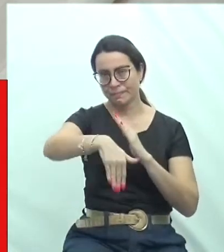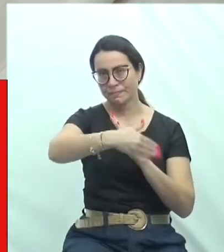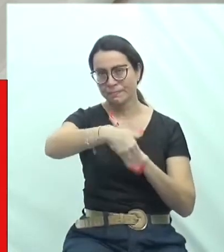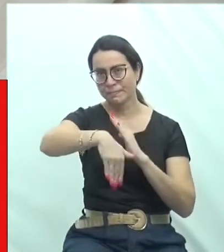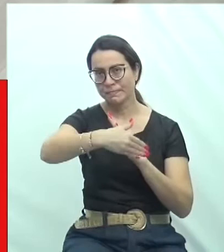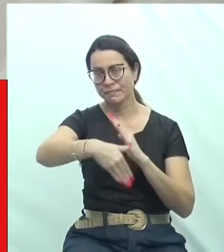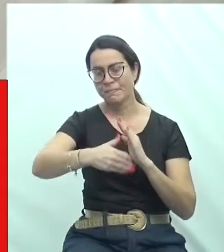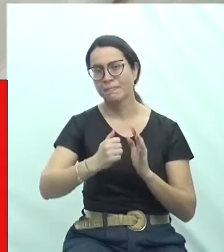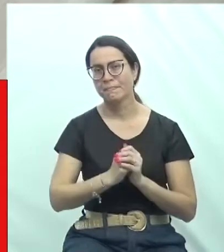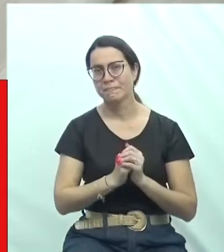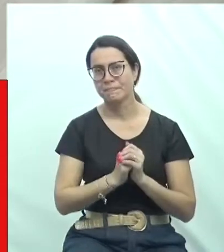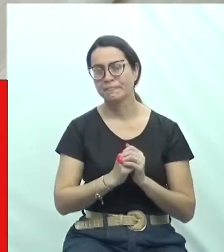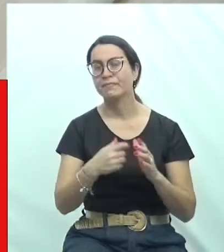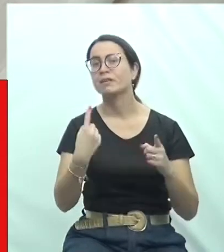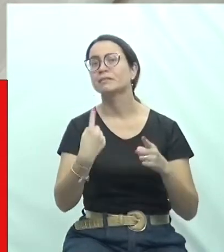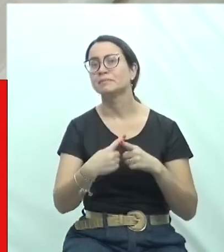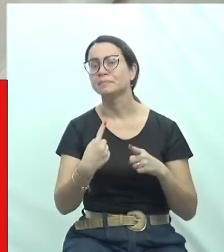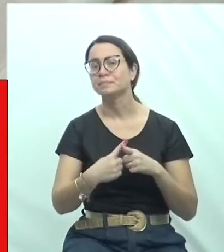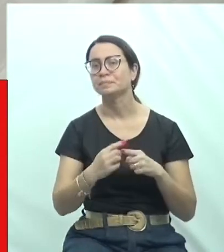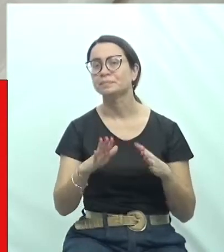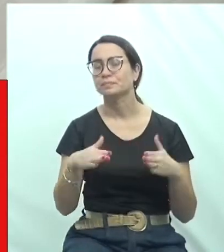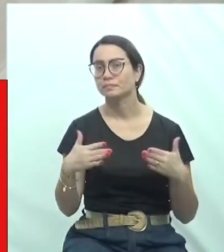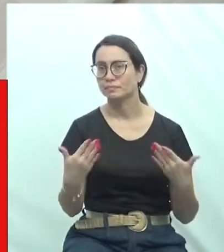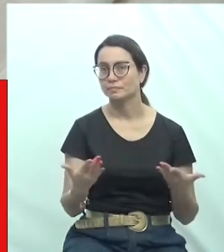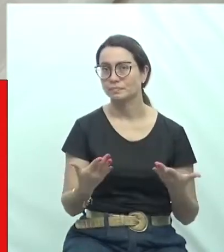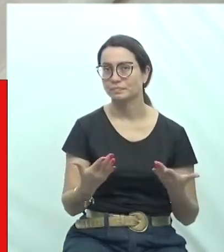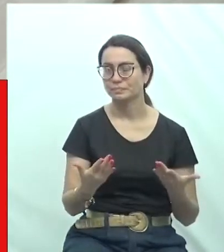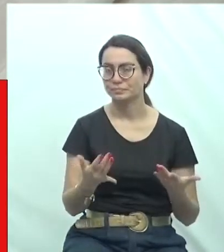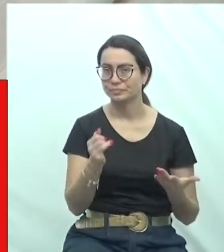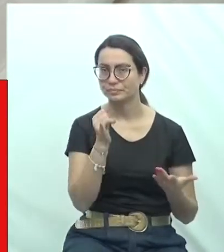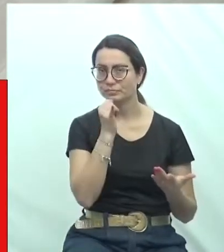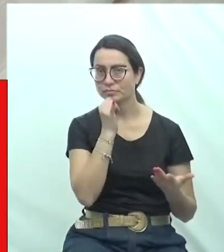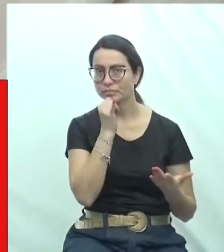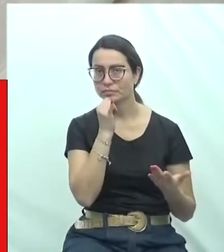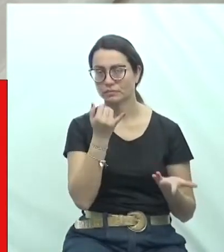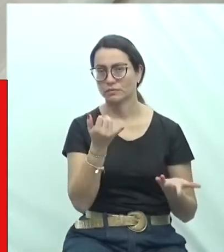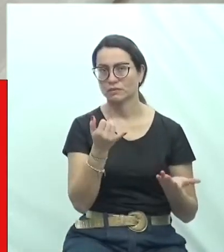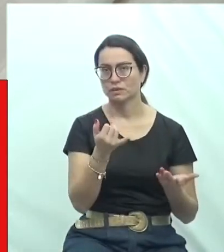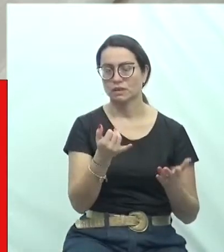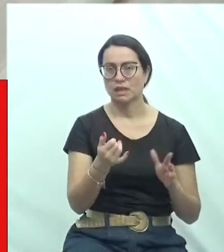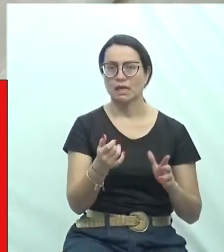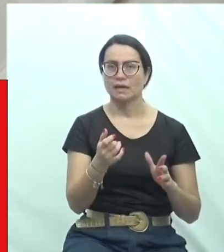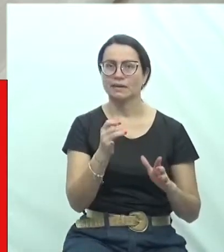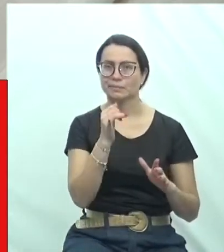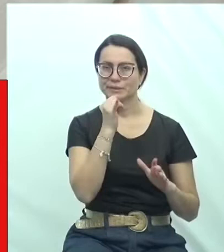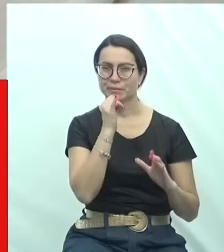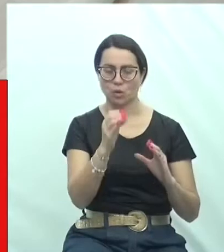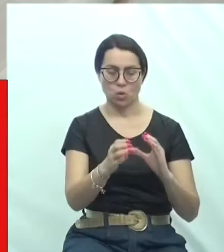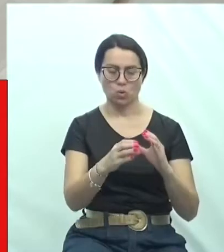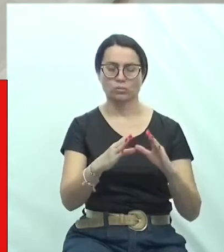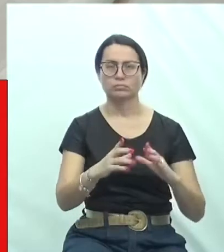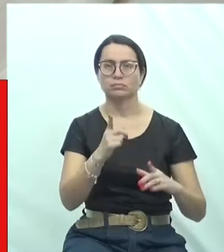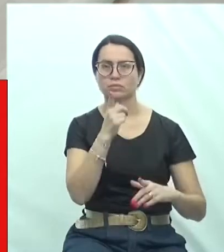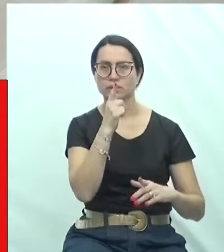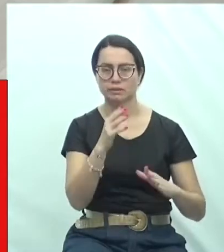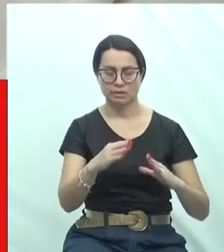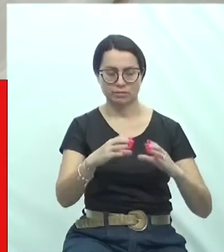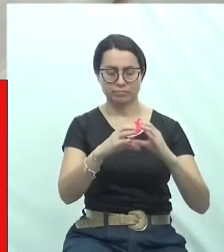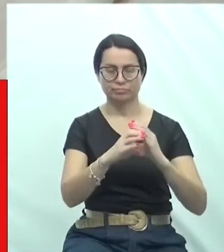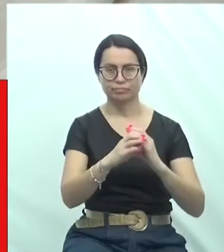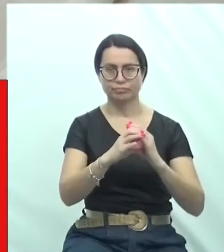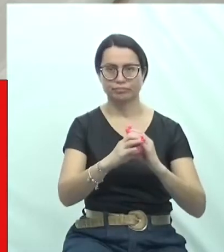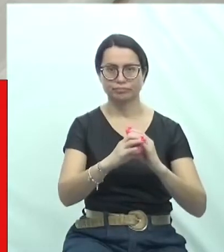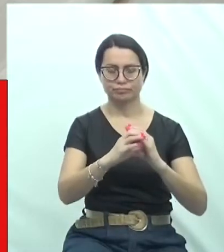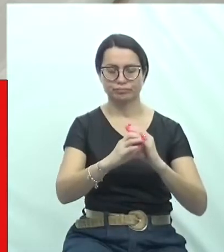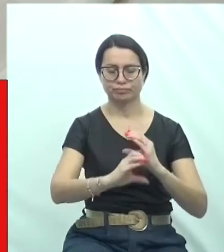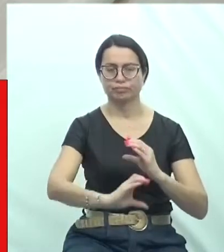quê? Quando há possibilidade de eu rebaixar essa ligação, a Casan eu faço. Daí a pessoa